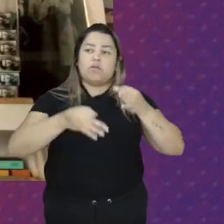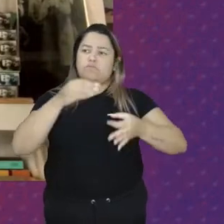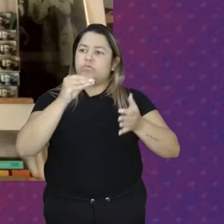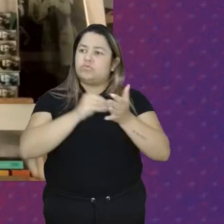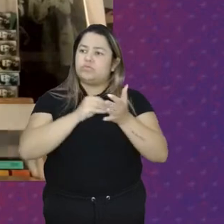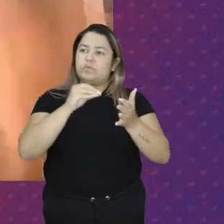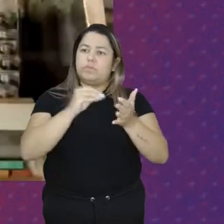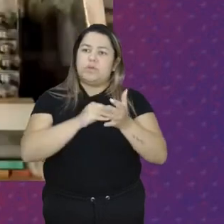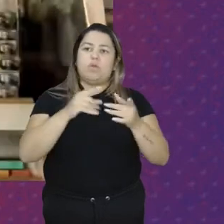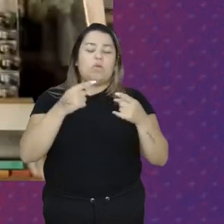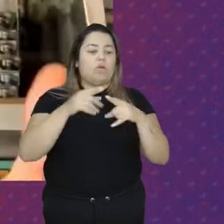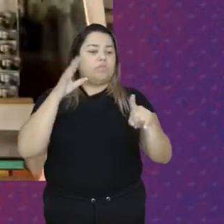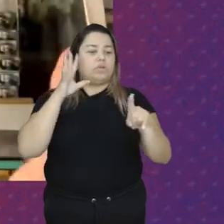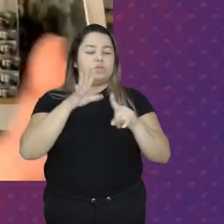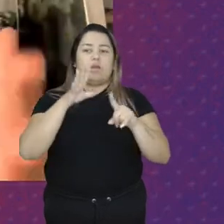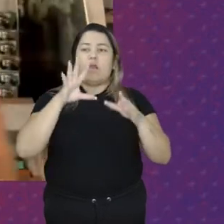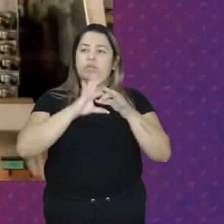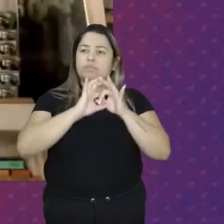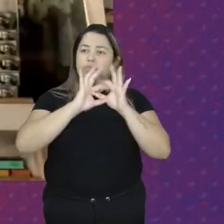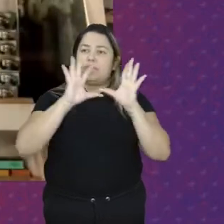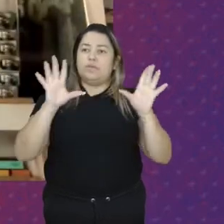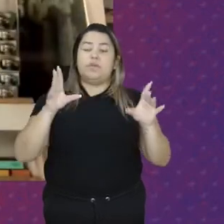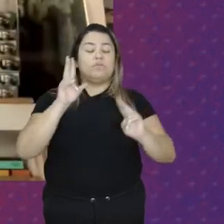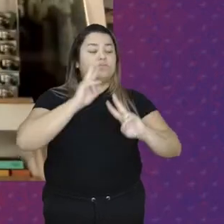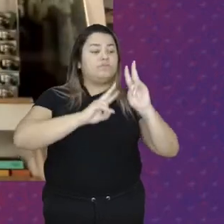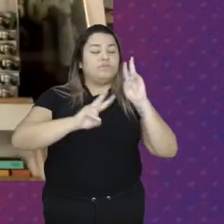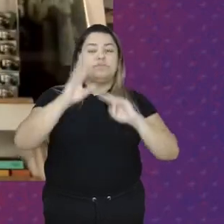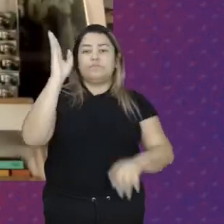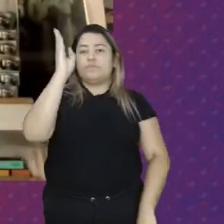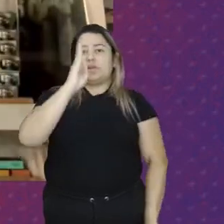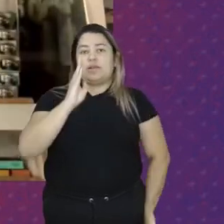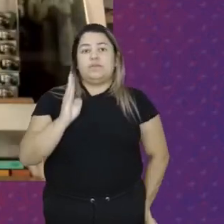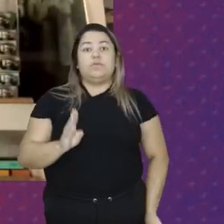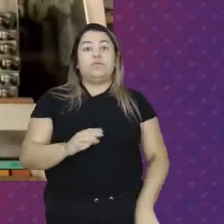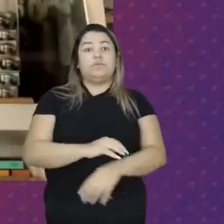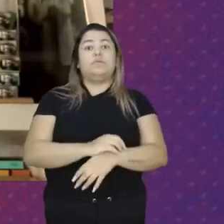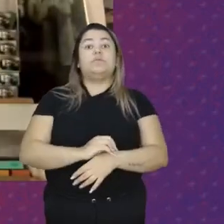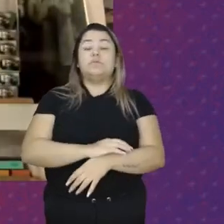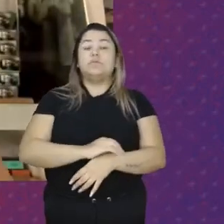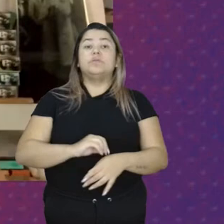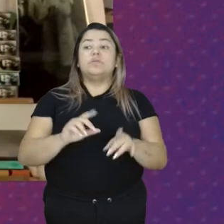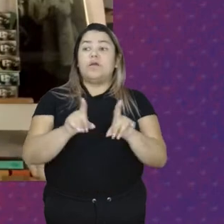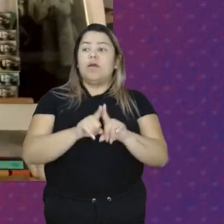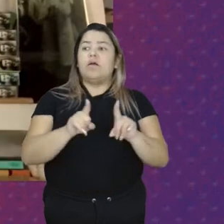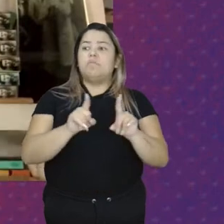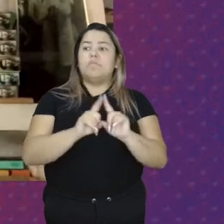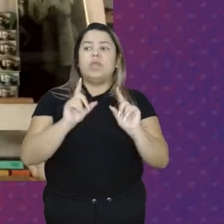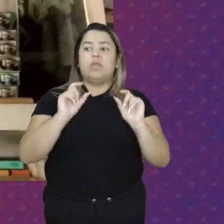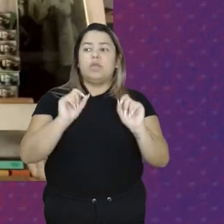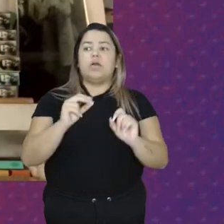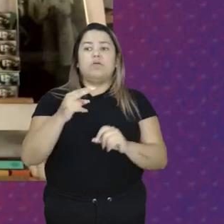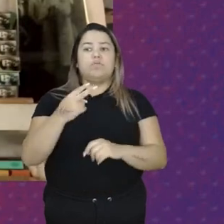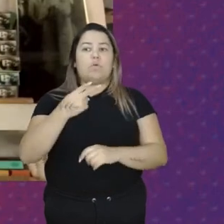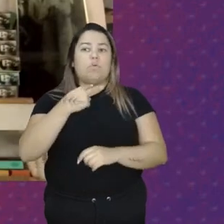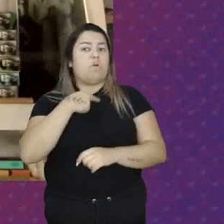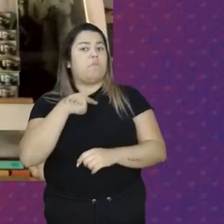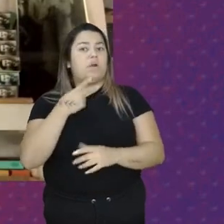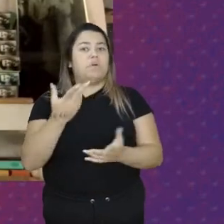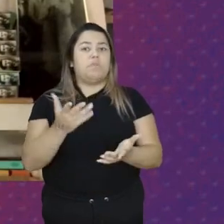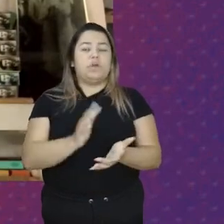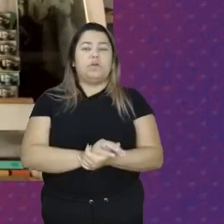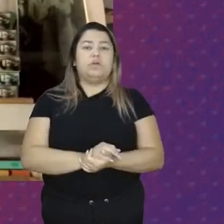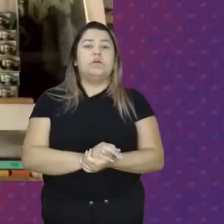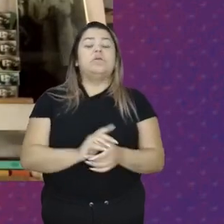os ataques à liberdade, como nós temos assistido no Brasil, também produz o seu ocultamento.